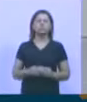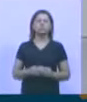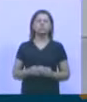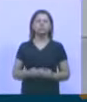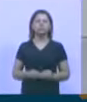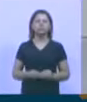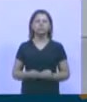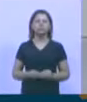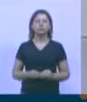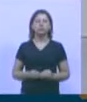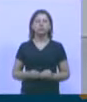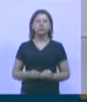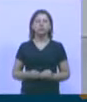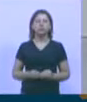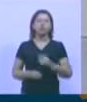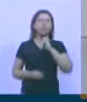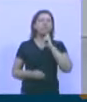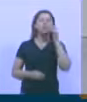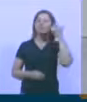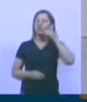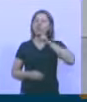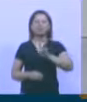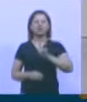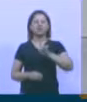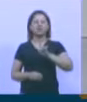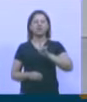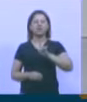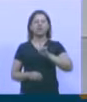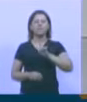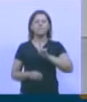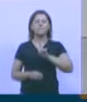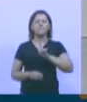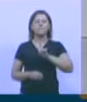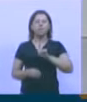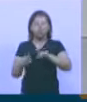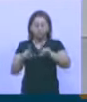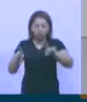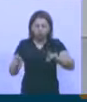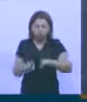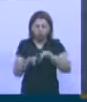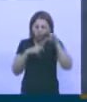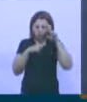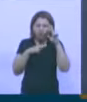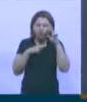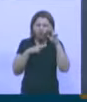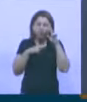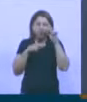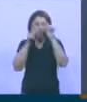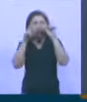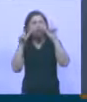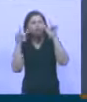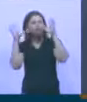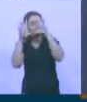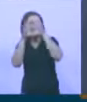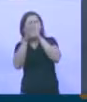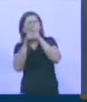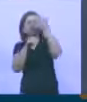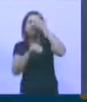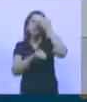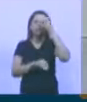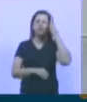room. Ninguém consegue, a pessoa não consegue ficar num quarto escuro. But still I'm afraid to enter that room. Eu sei que não tem